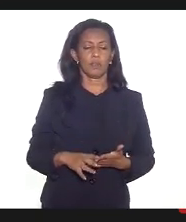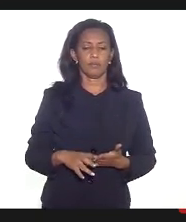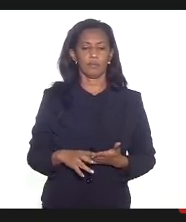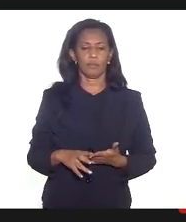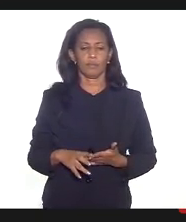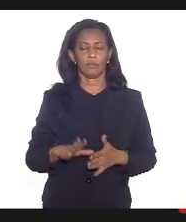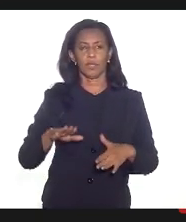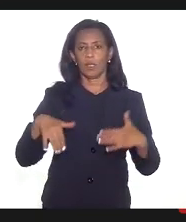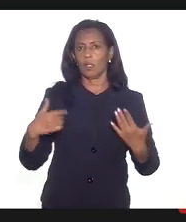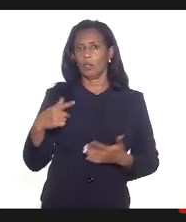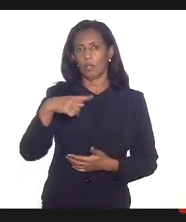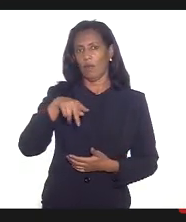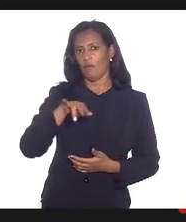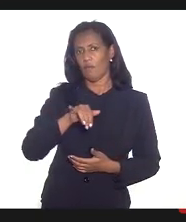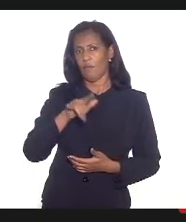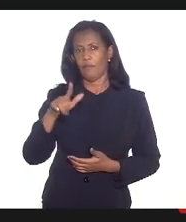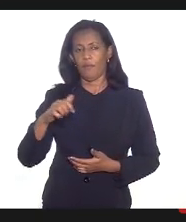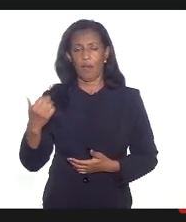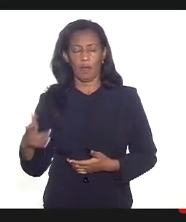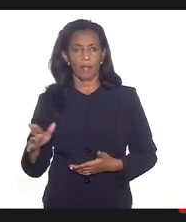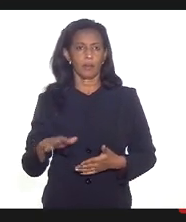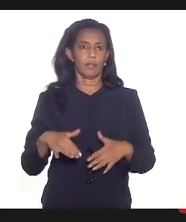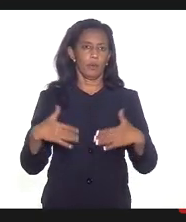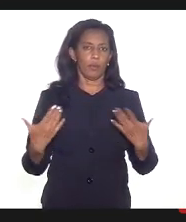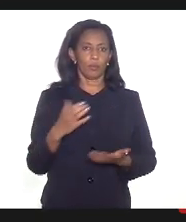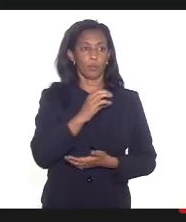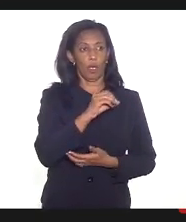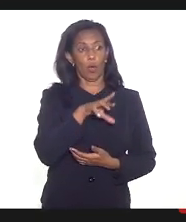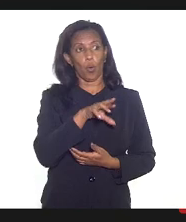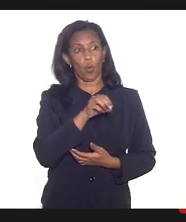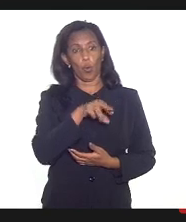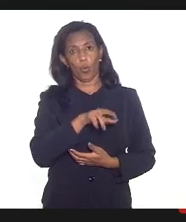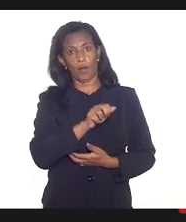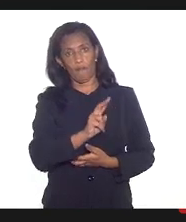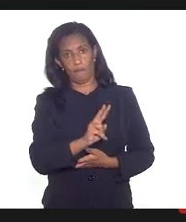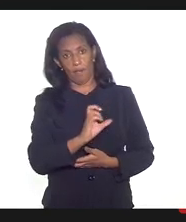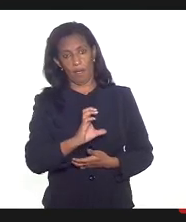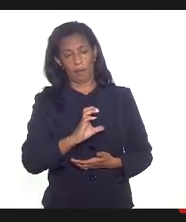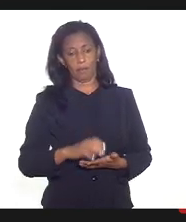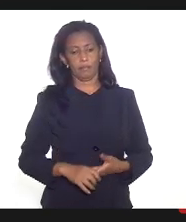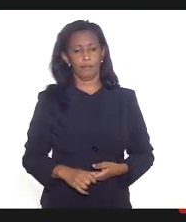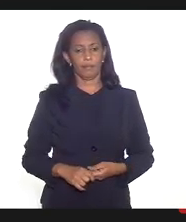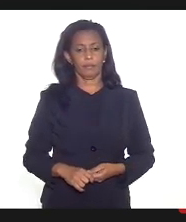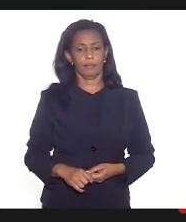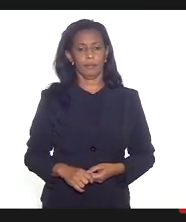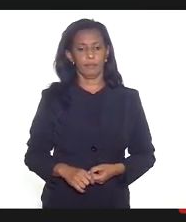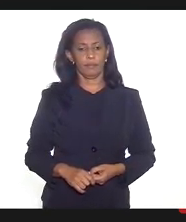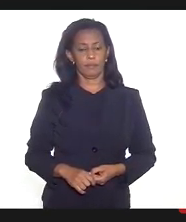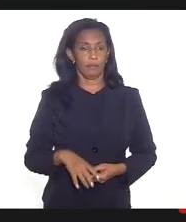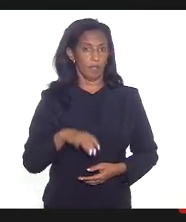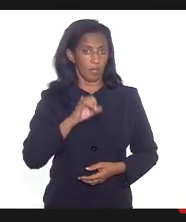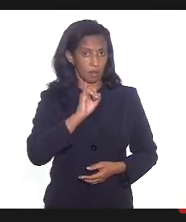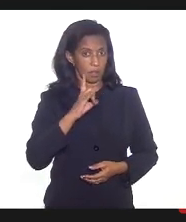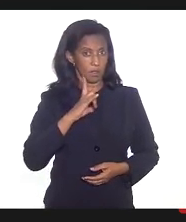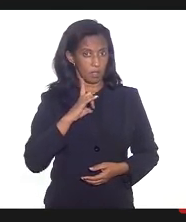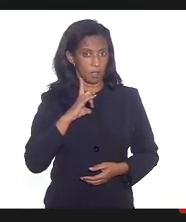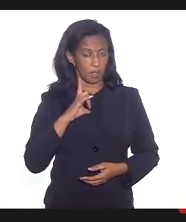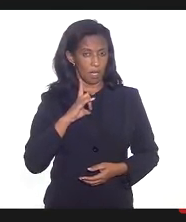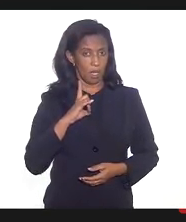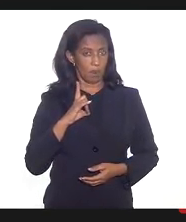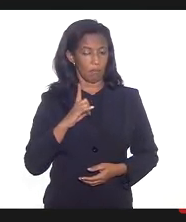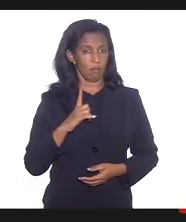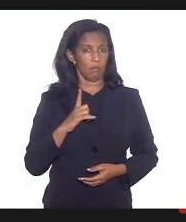tanto da Paz é quanto dá a Corona vaca né se você tem uma previsão